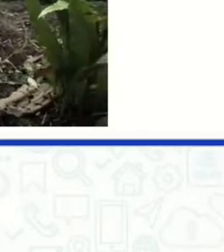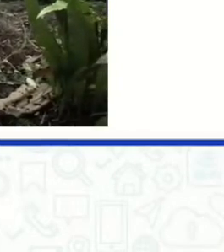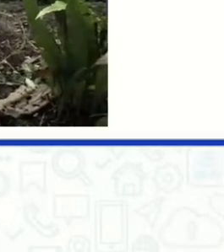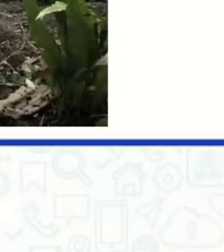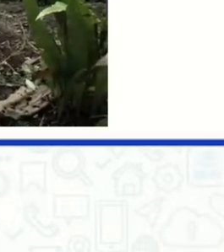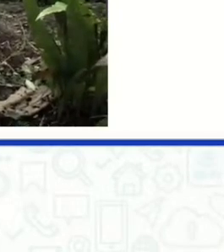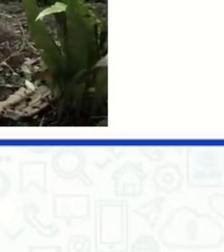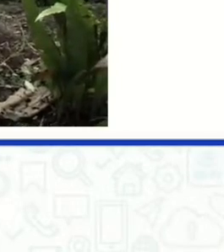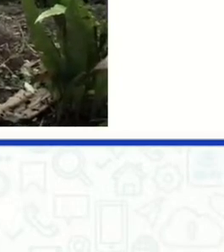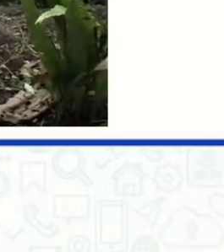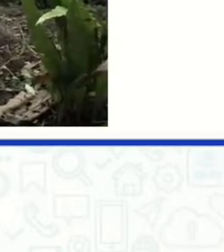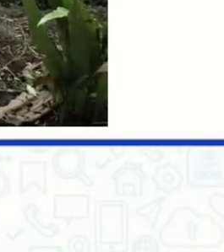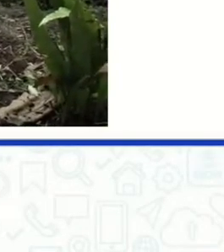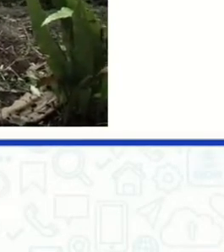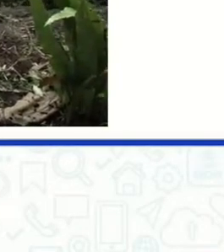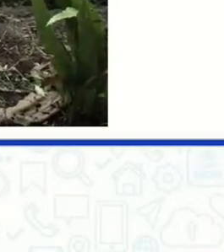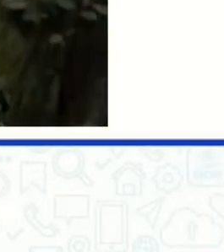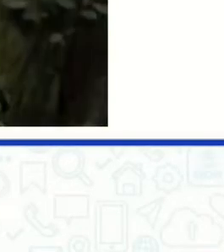evare,